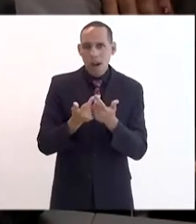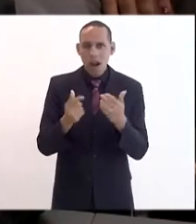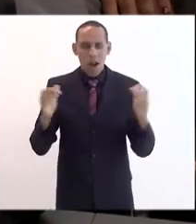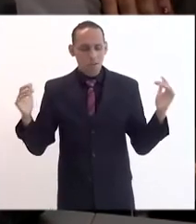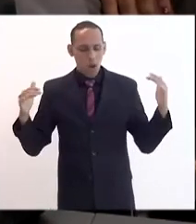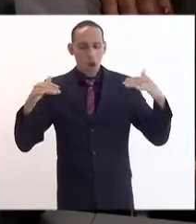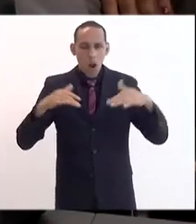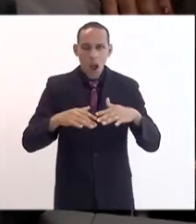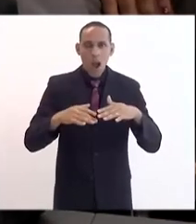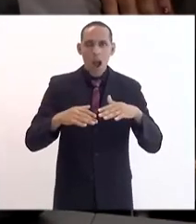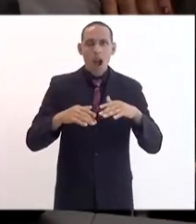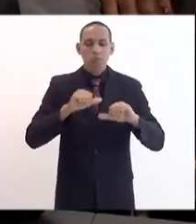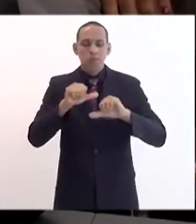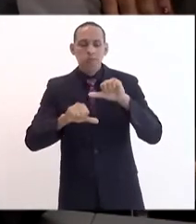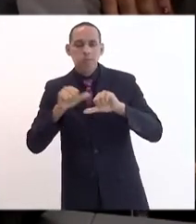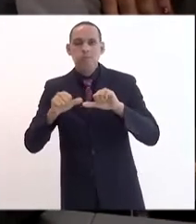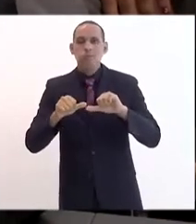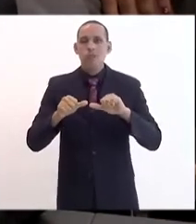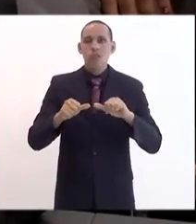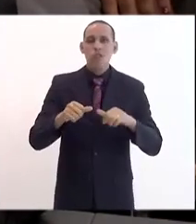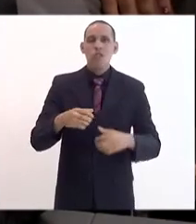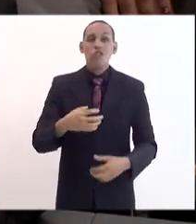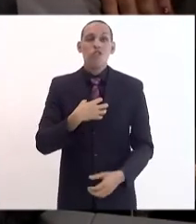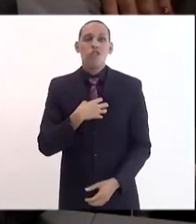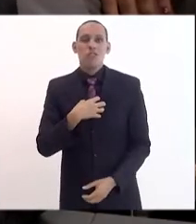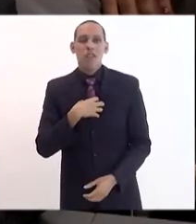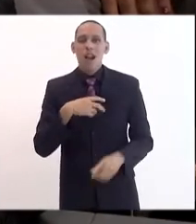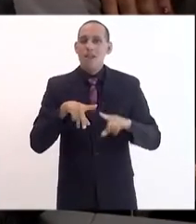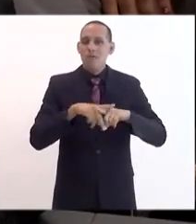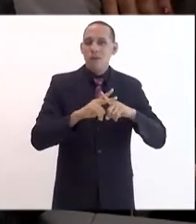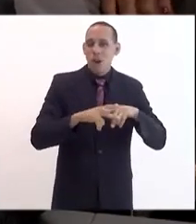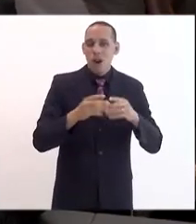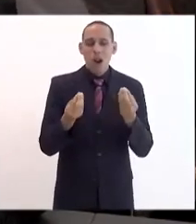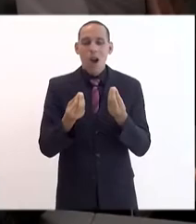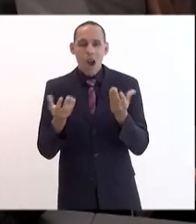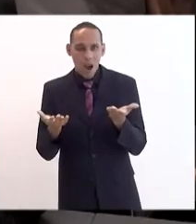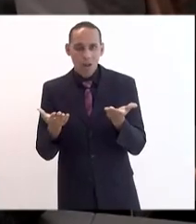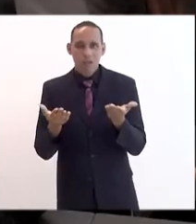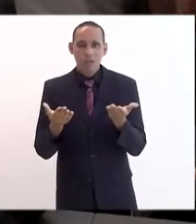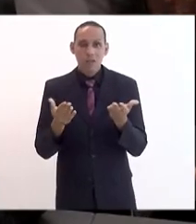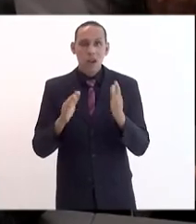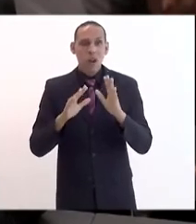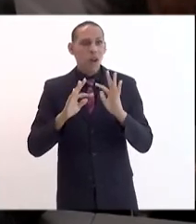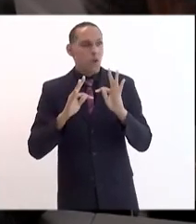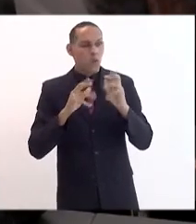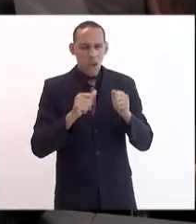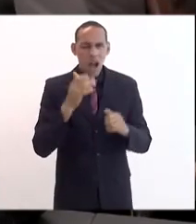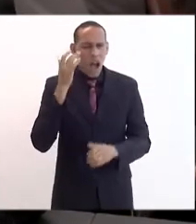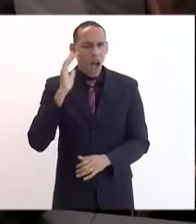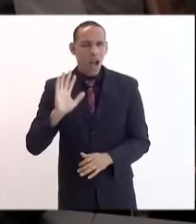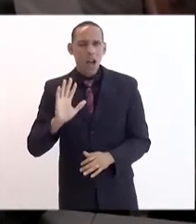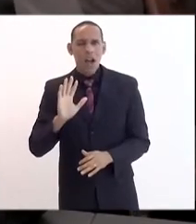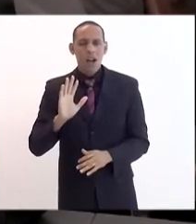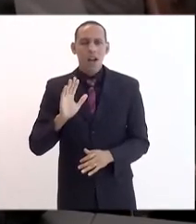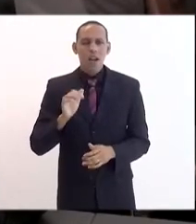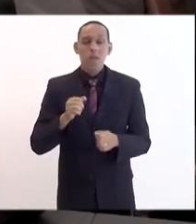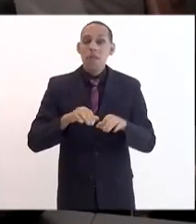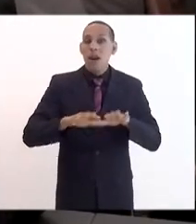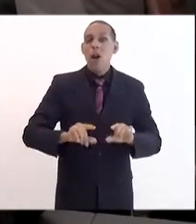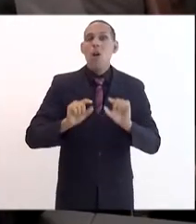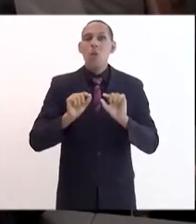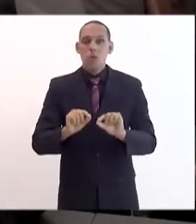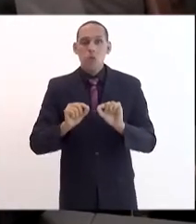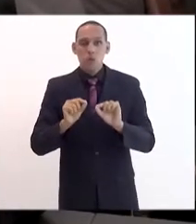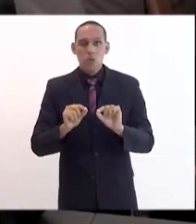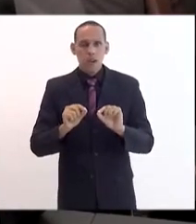reuniram para reprogramar o seu modo de funcionamento e, salvo engano, todas sem exceção, mantiveram a possibilidade,